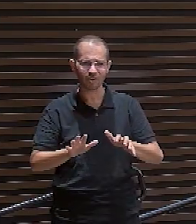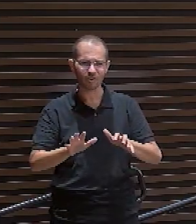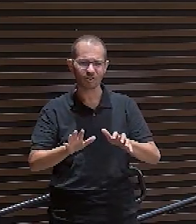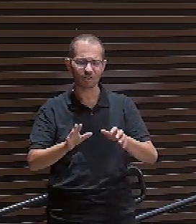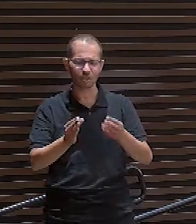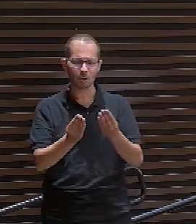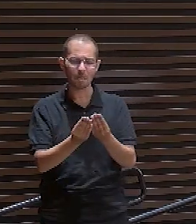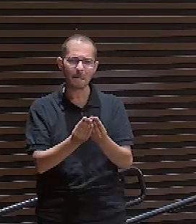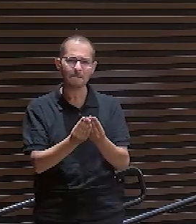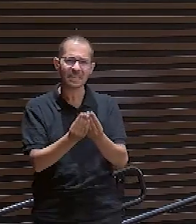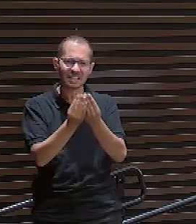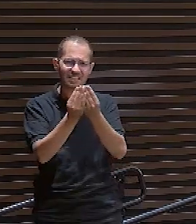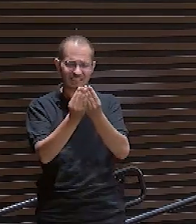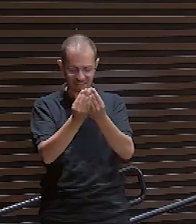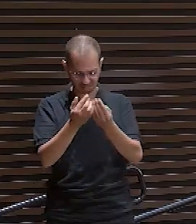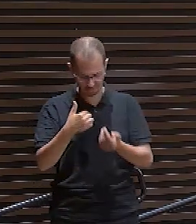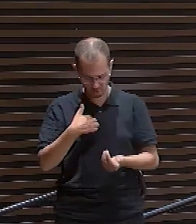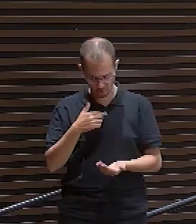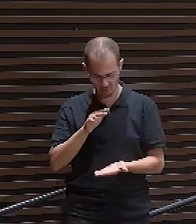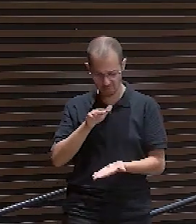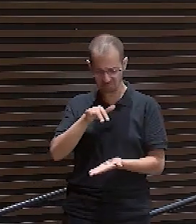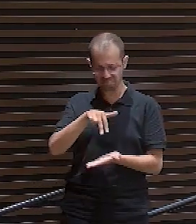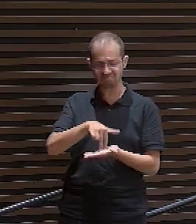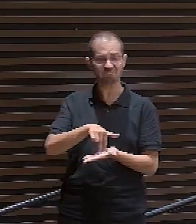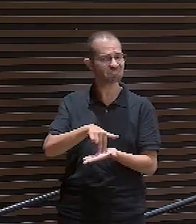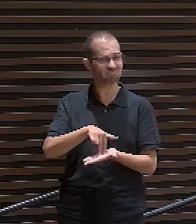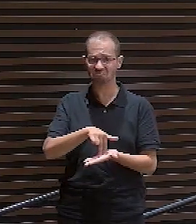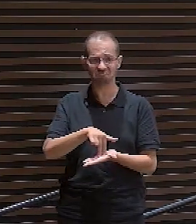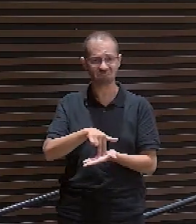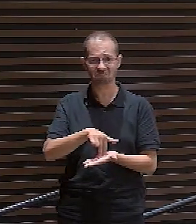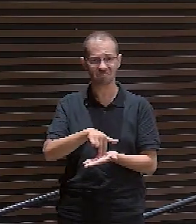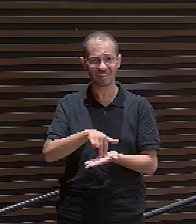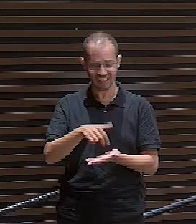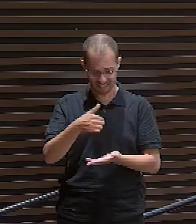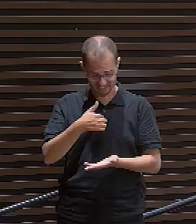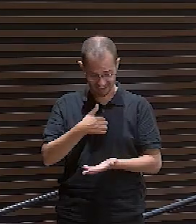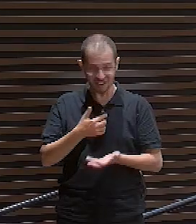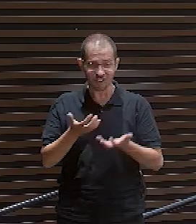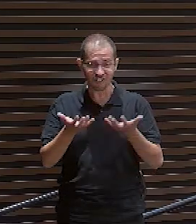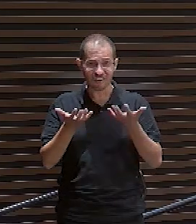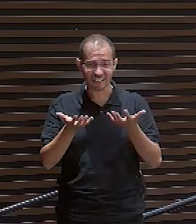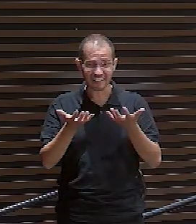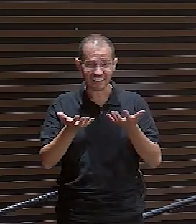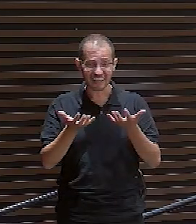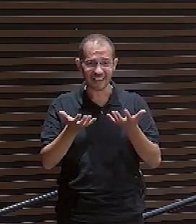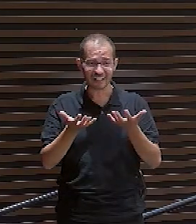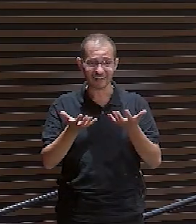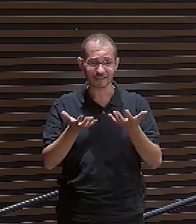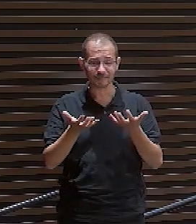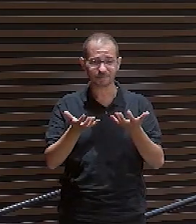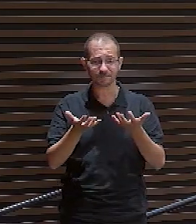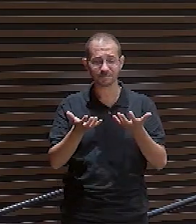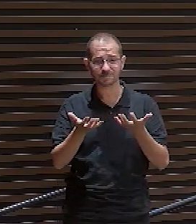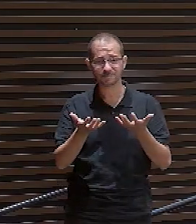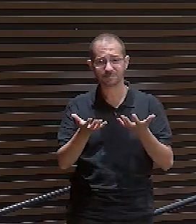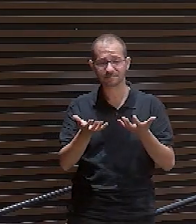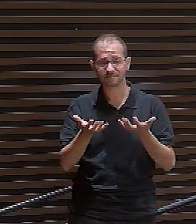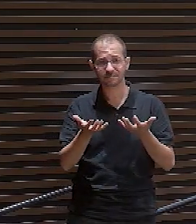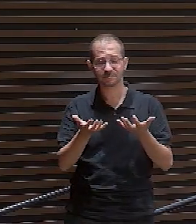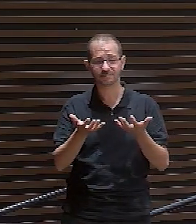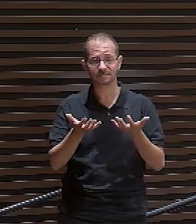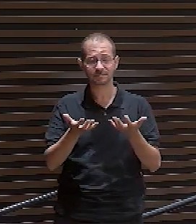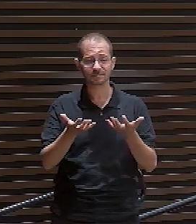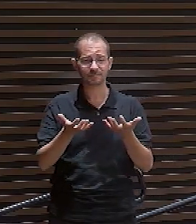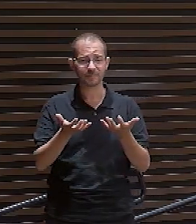corpo presente. Eu quero estar, essa é uma figura da Igreja Católica, daquele momento